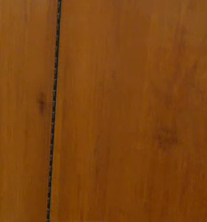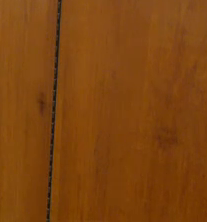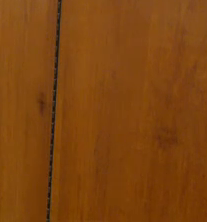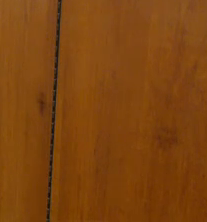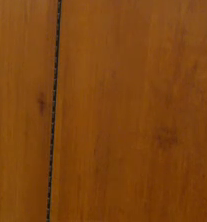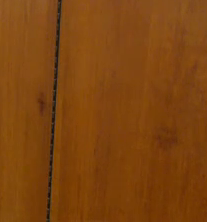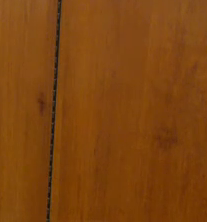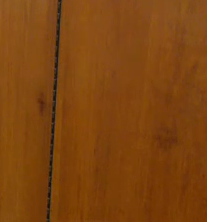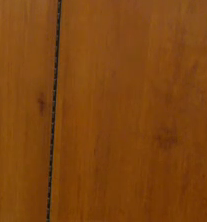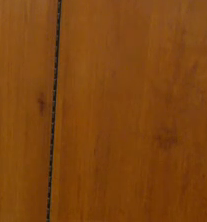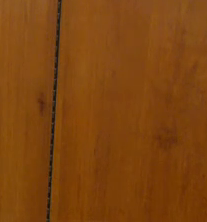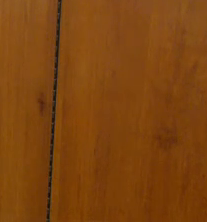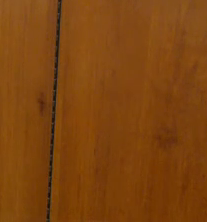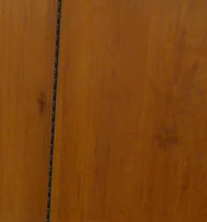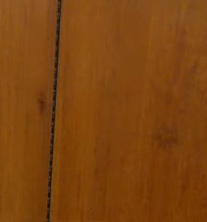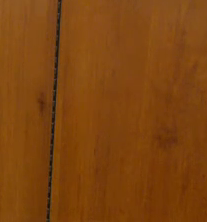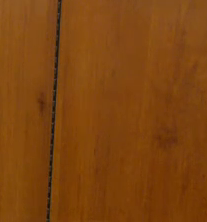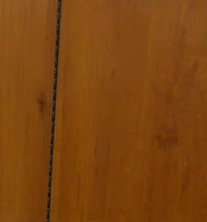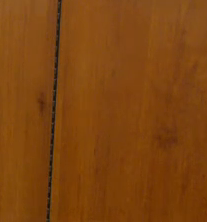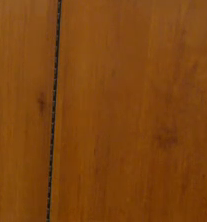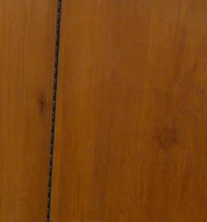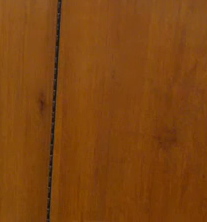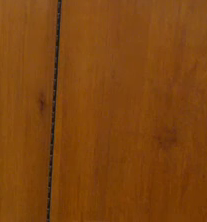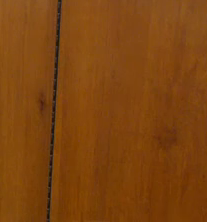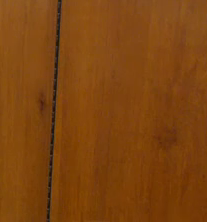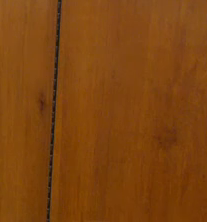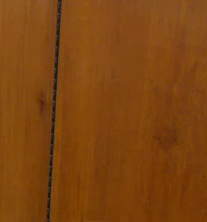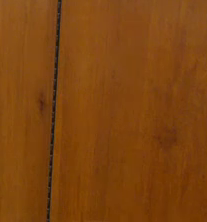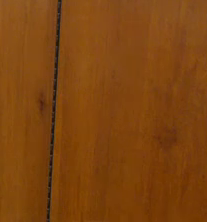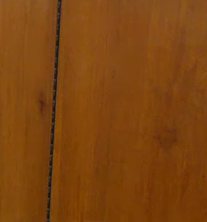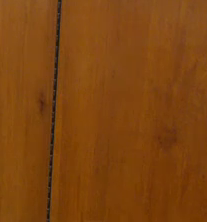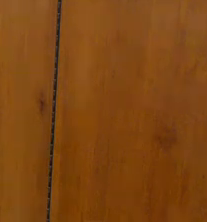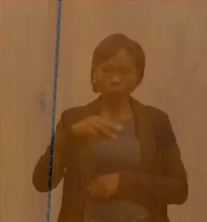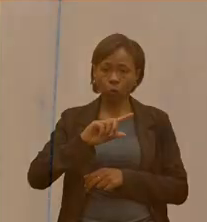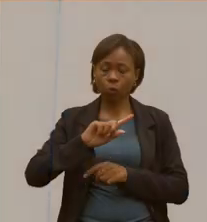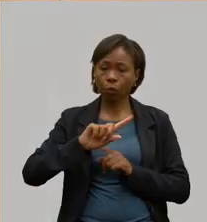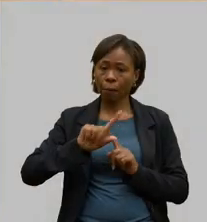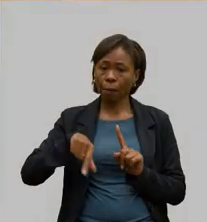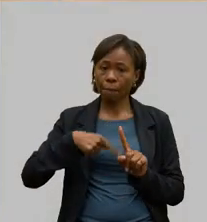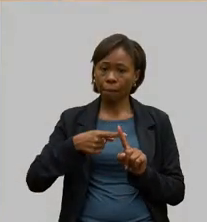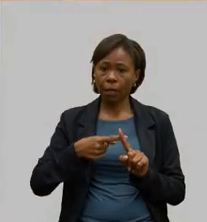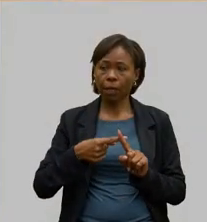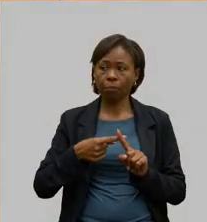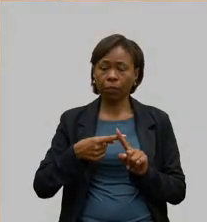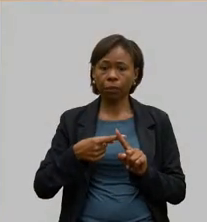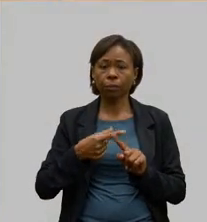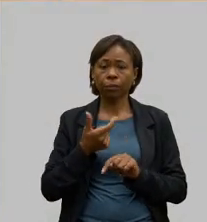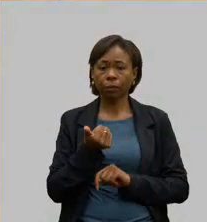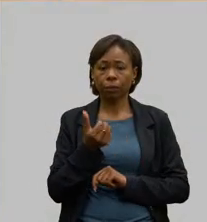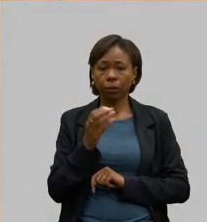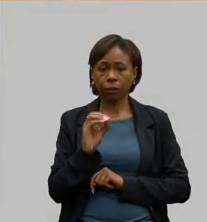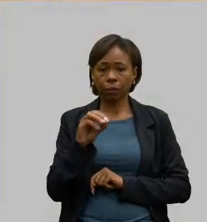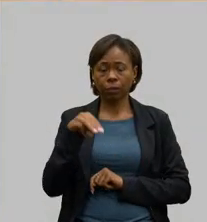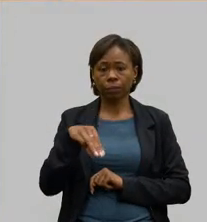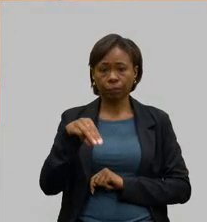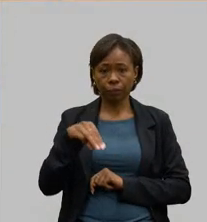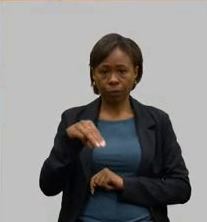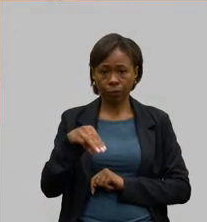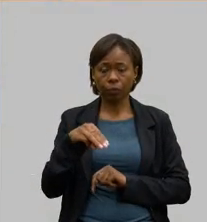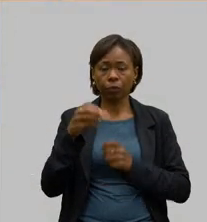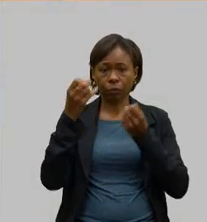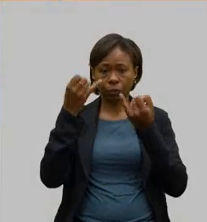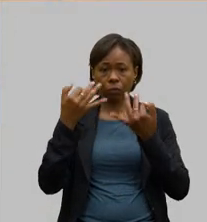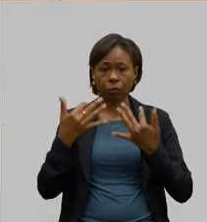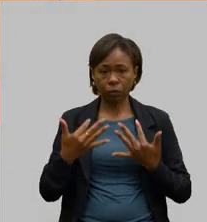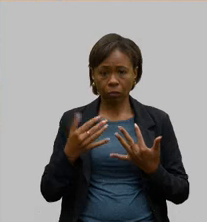estado de cultura e turismo disporá de até 20 minutos prorrogáveis por mais 10 minutos para sua exposição dois na